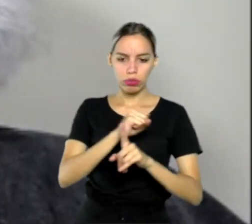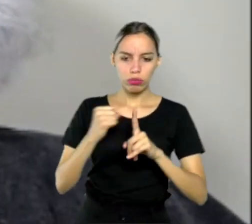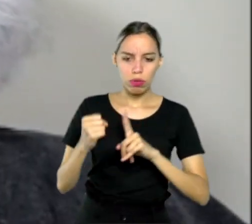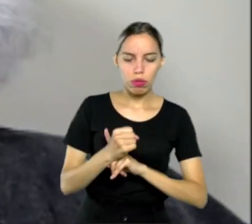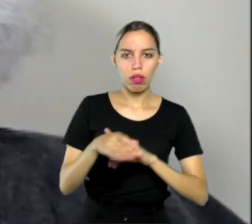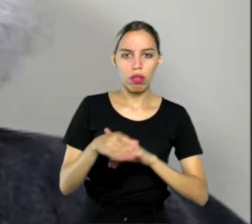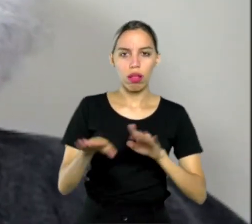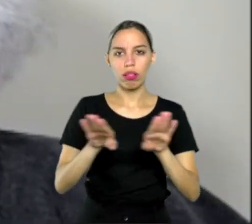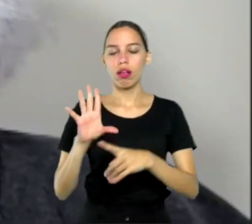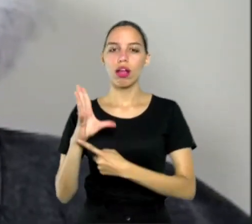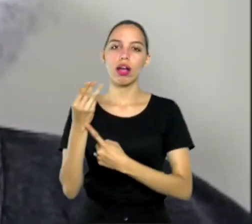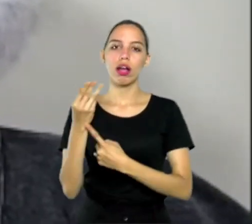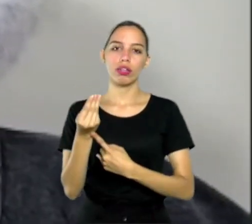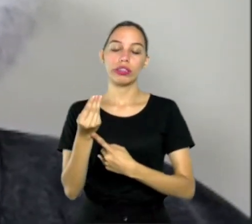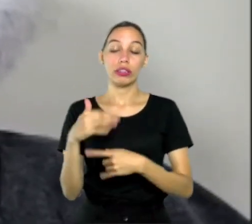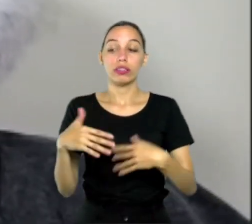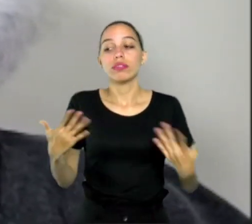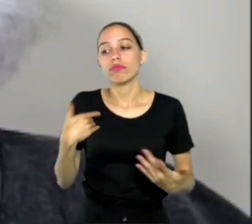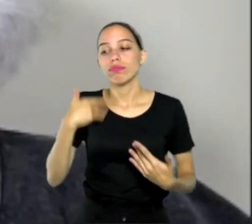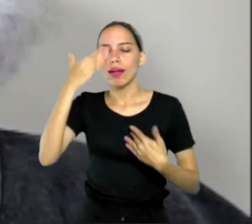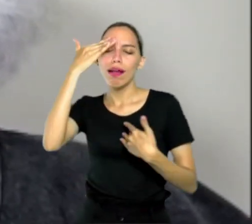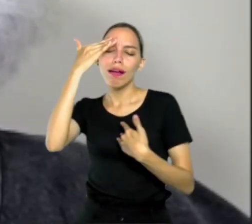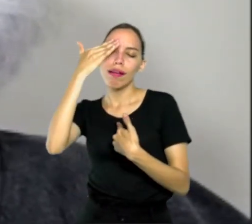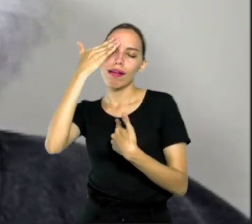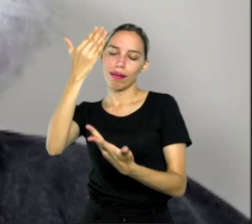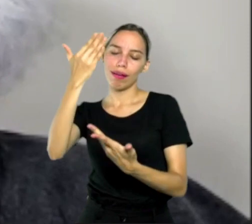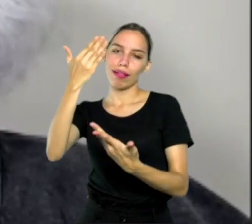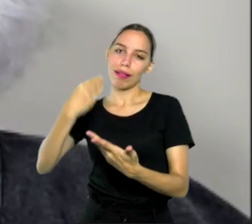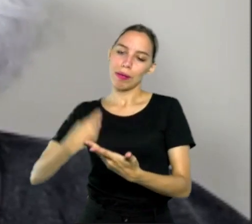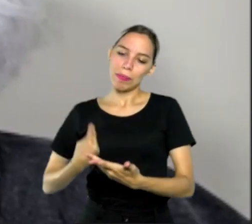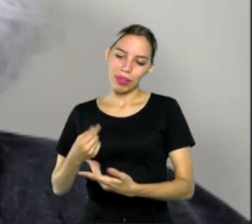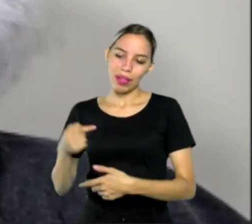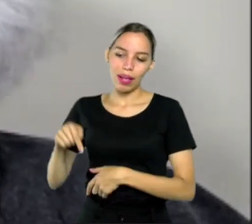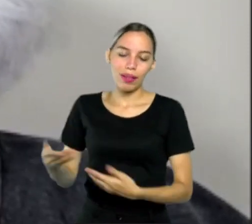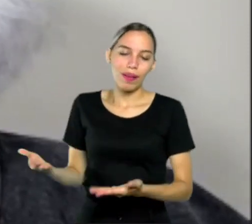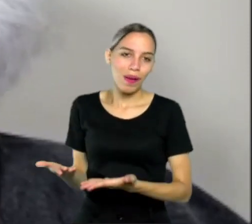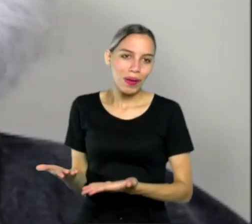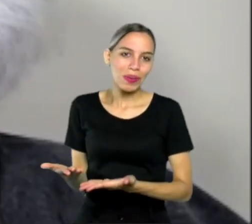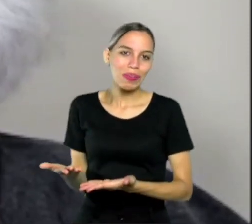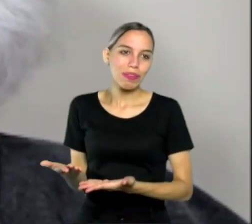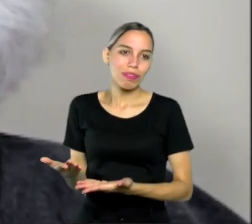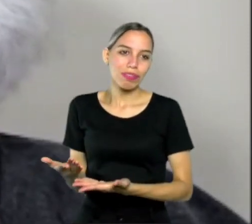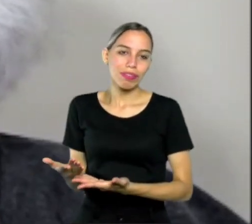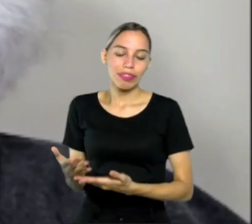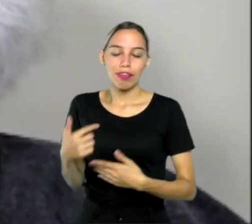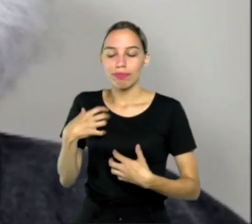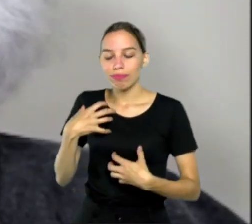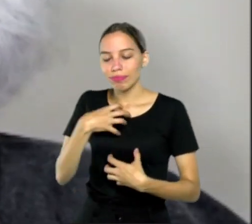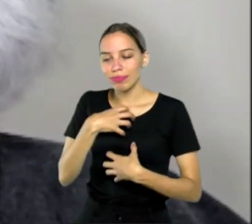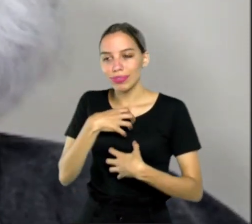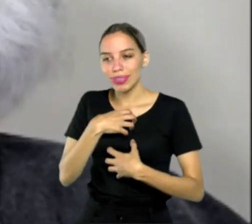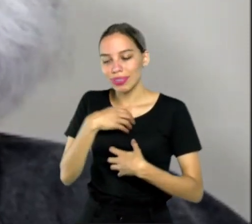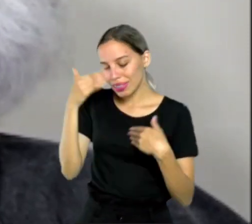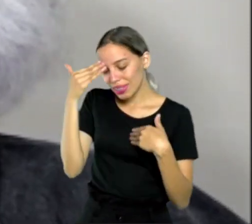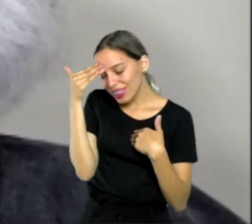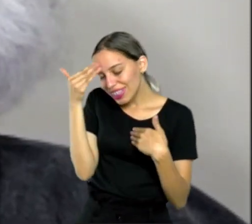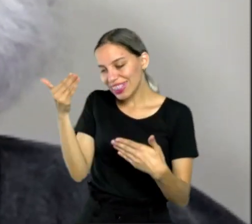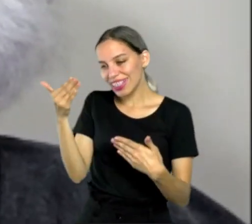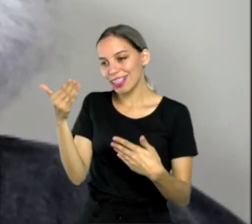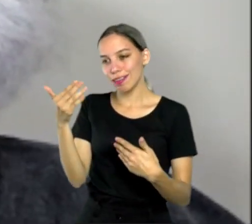eu agradeço muito esse espaço e me sinto honrada em, nesse momento, estar representando as